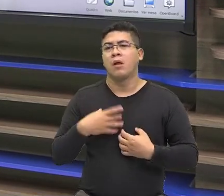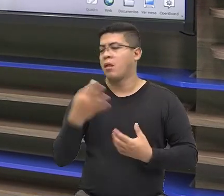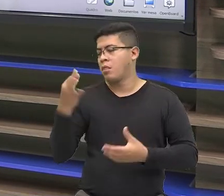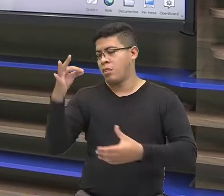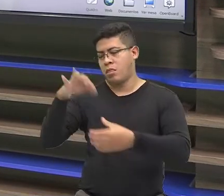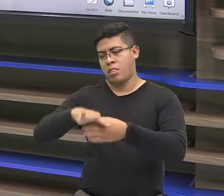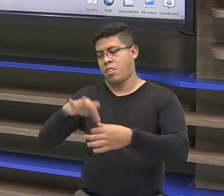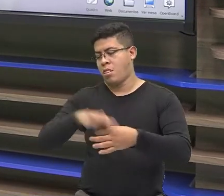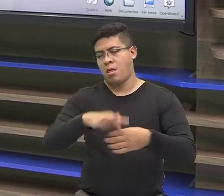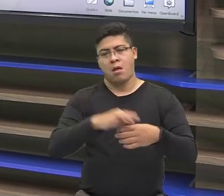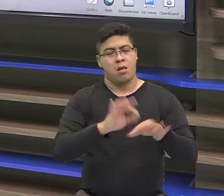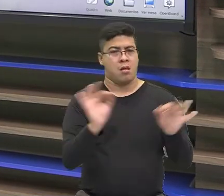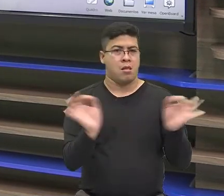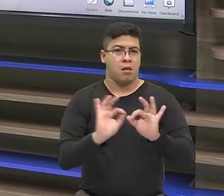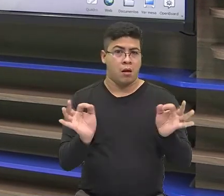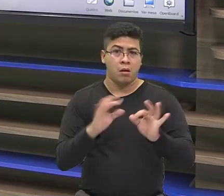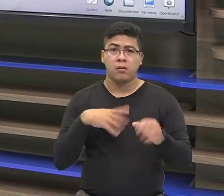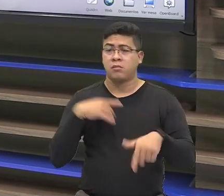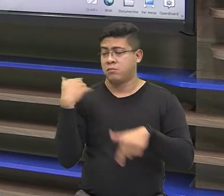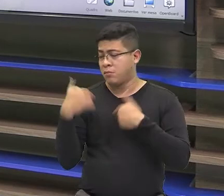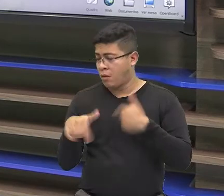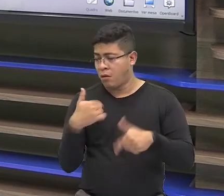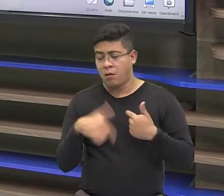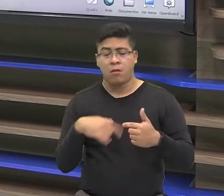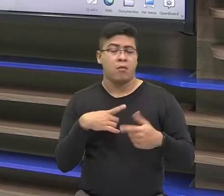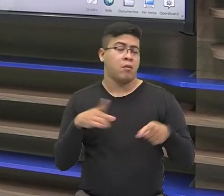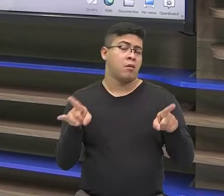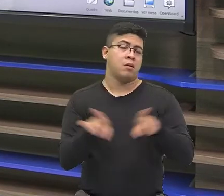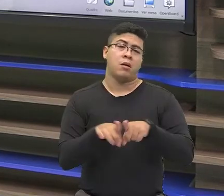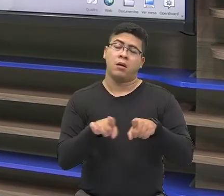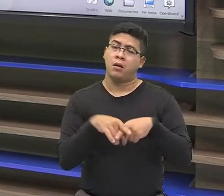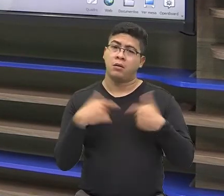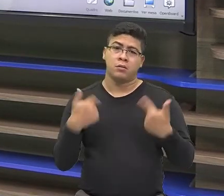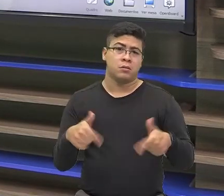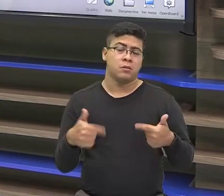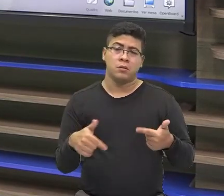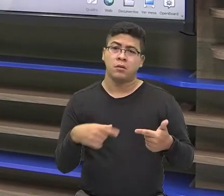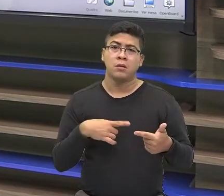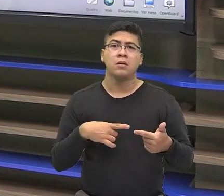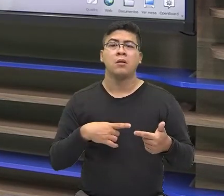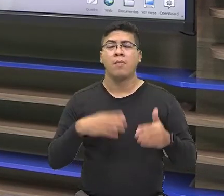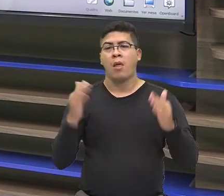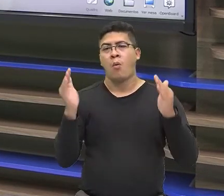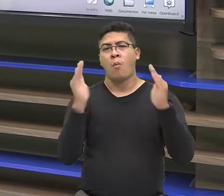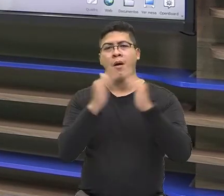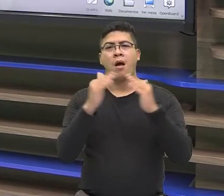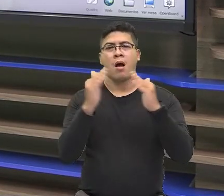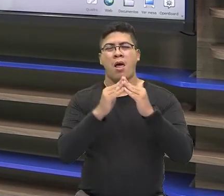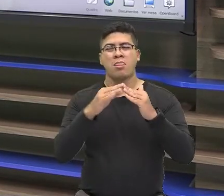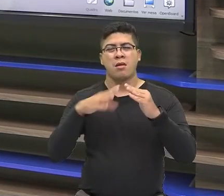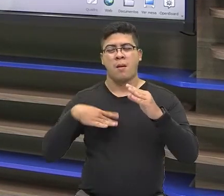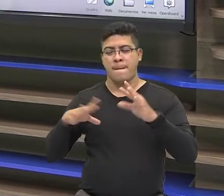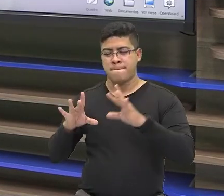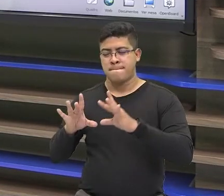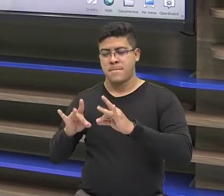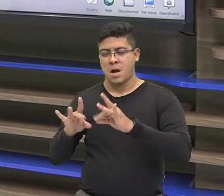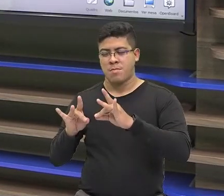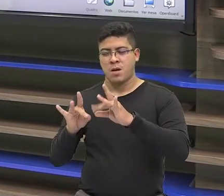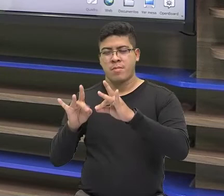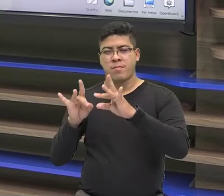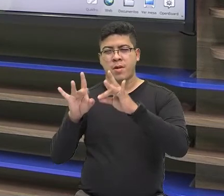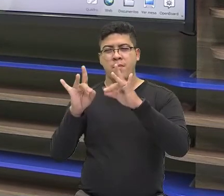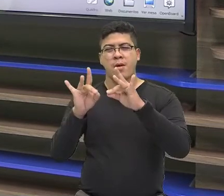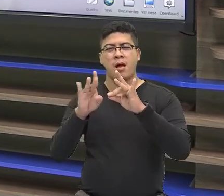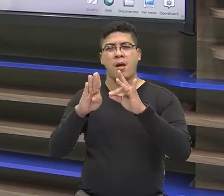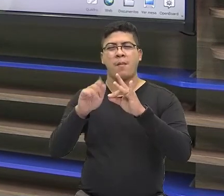planta, ele não trabalha, a casa dele é uma casa feita de sapê. Então é uma crítica social que ele